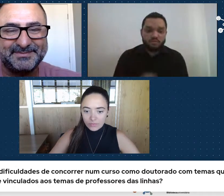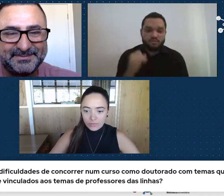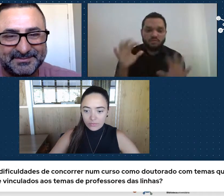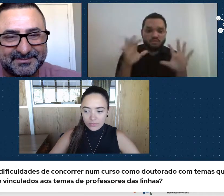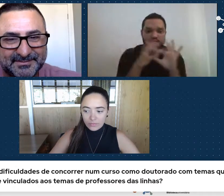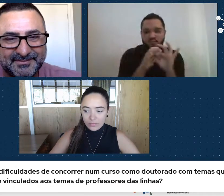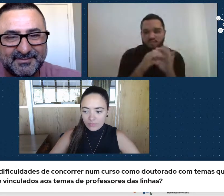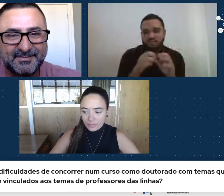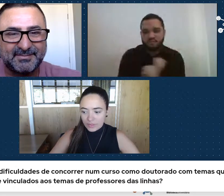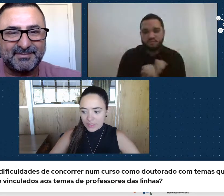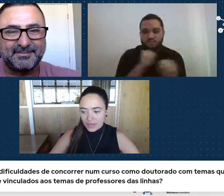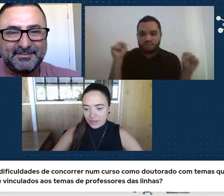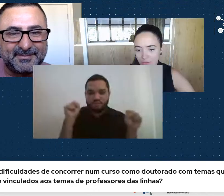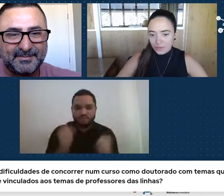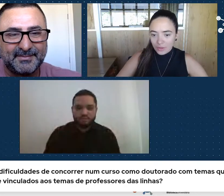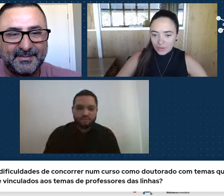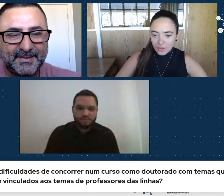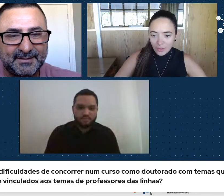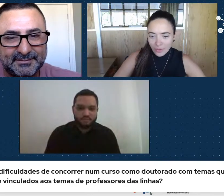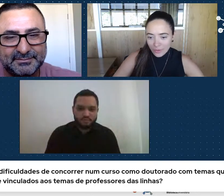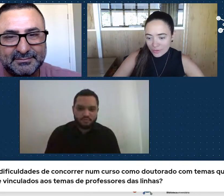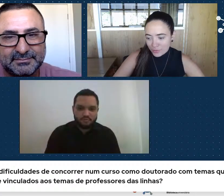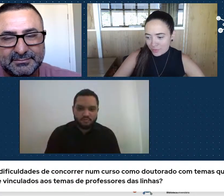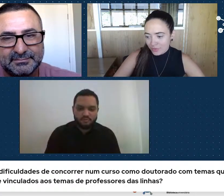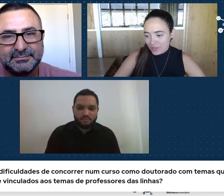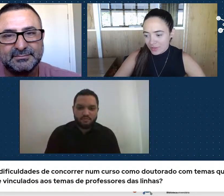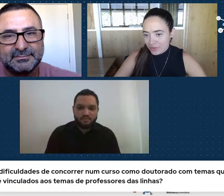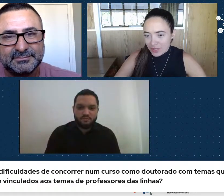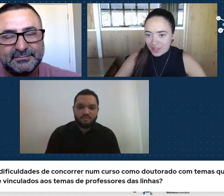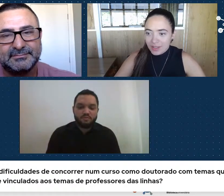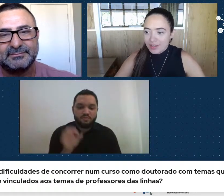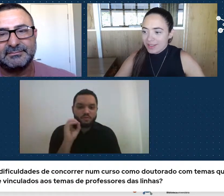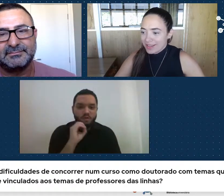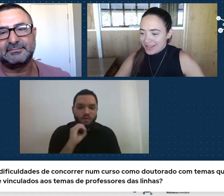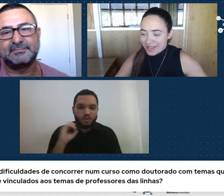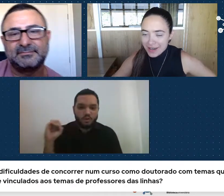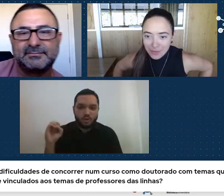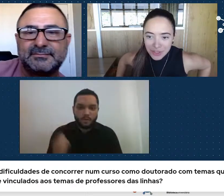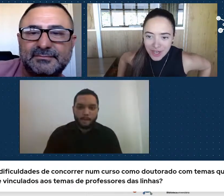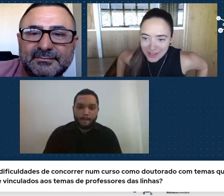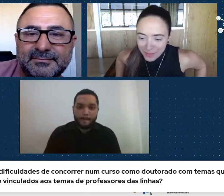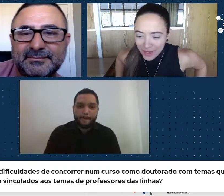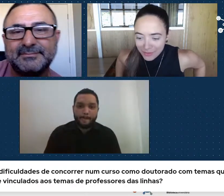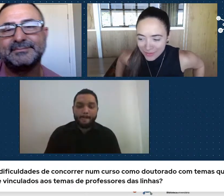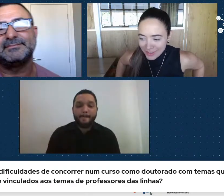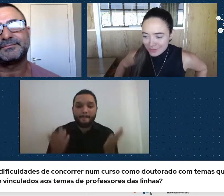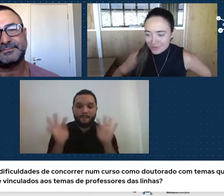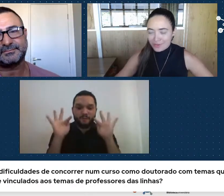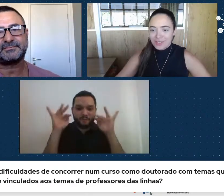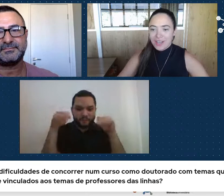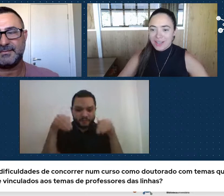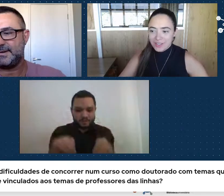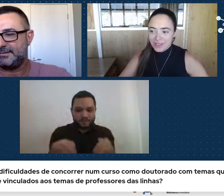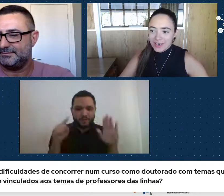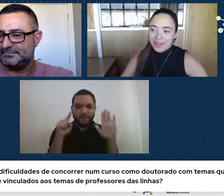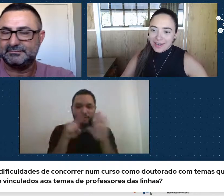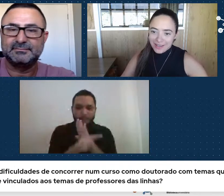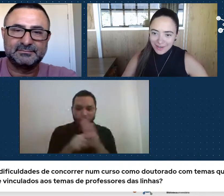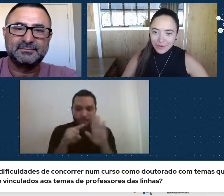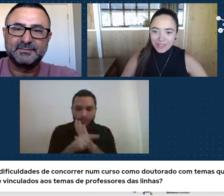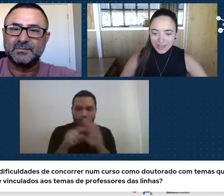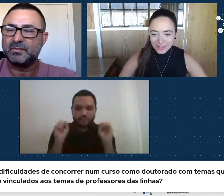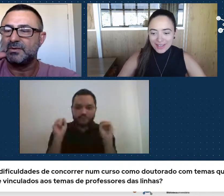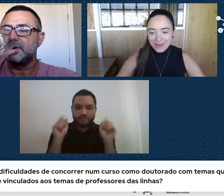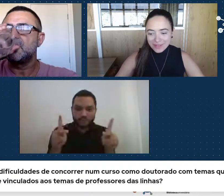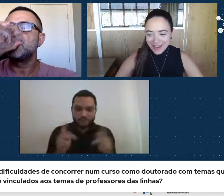pode. Certo. Ótimo, professor. Aqui encerramos já as perguntas no nosso chat. E